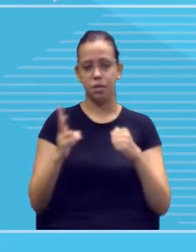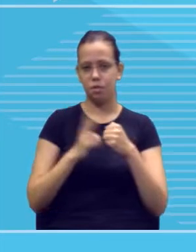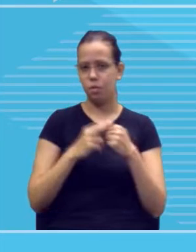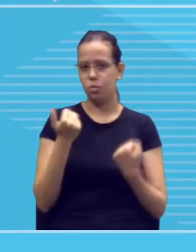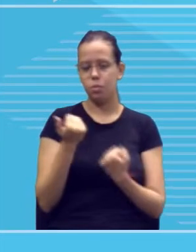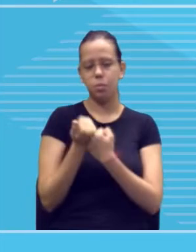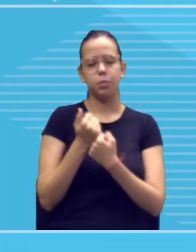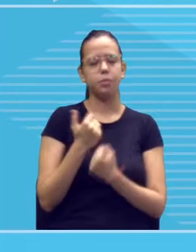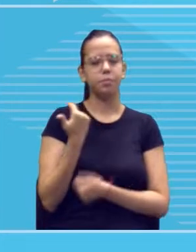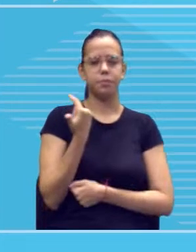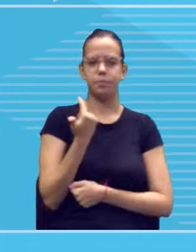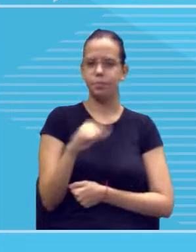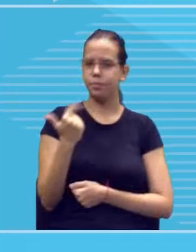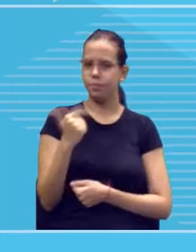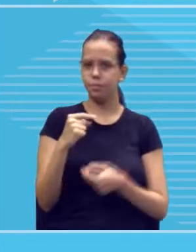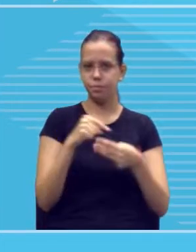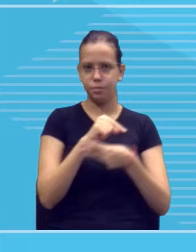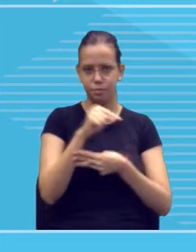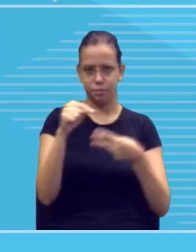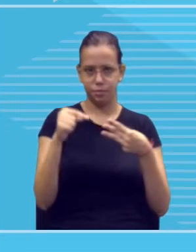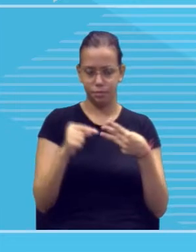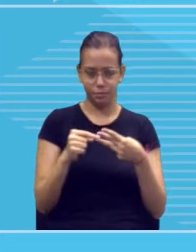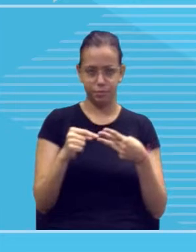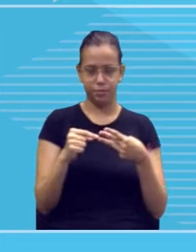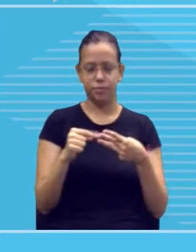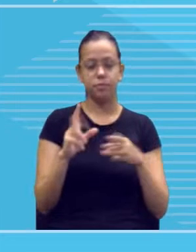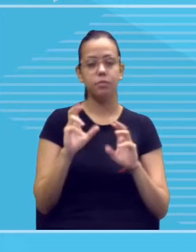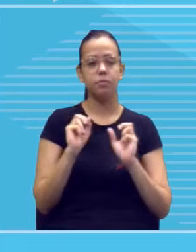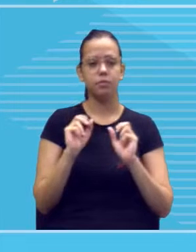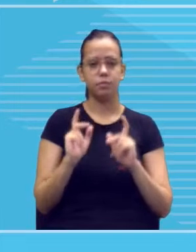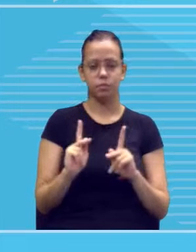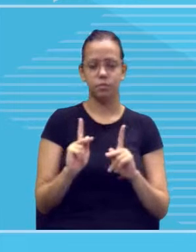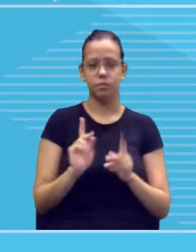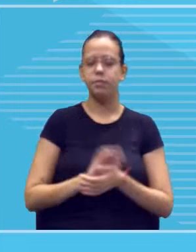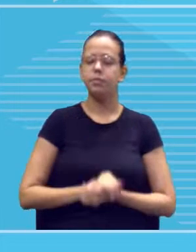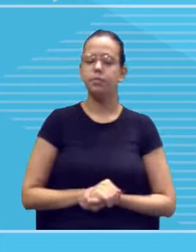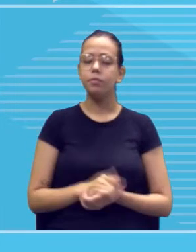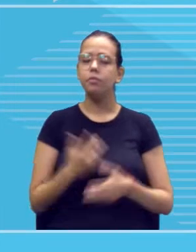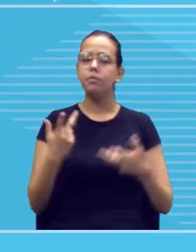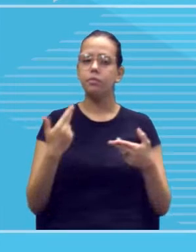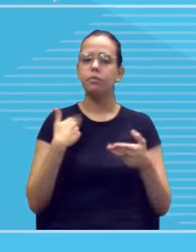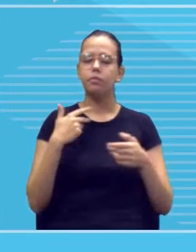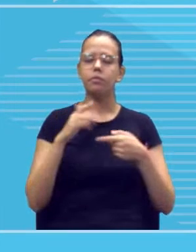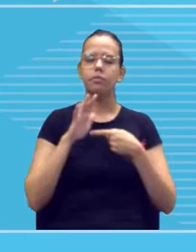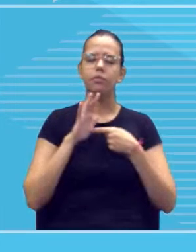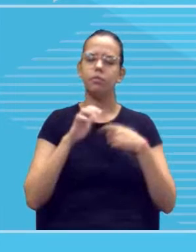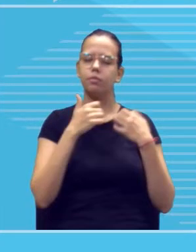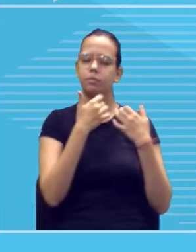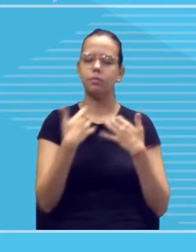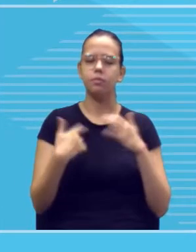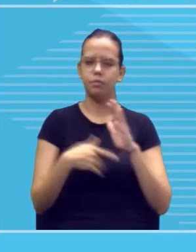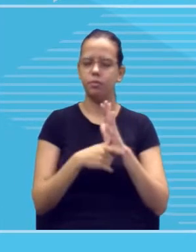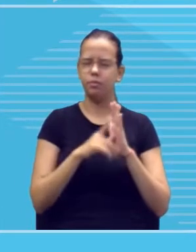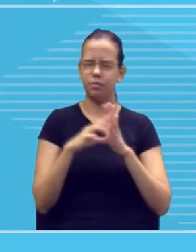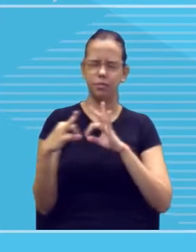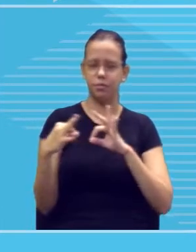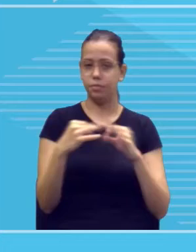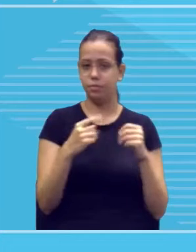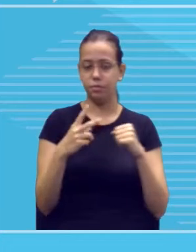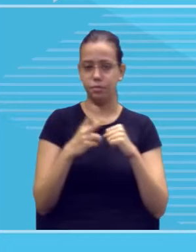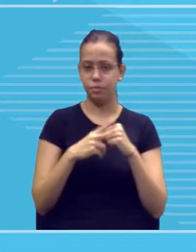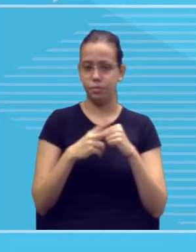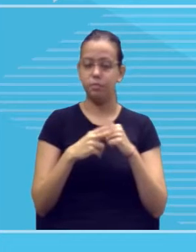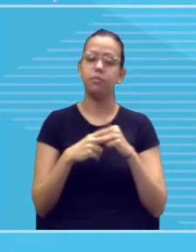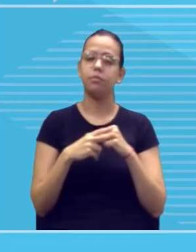jamais vai aparecer em nenhuma das formas verbais não gente não vai como eu mostrei para vocês mais cedo ou do verbo modal é verbo